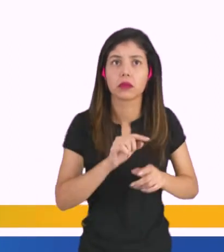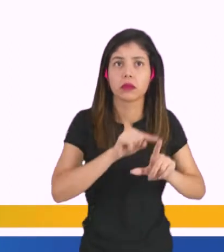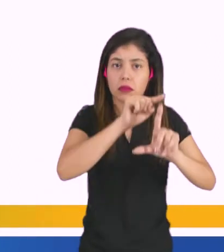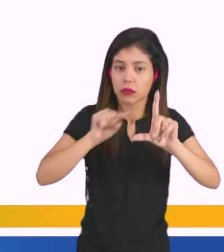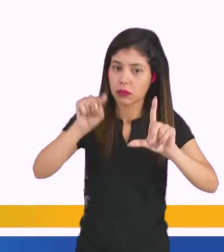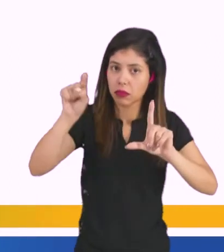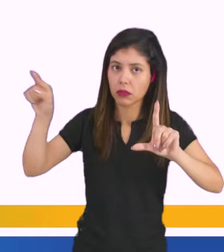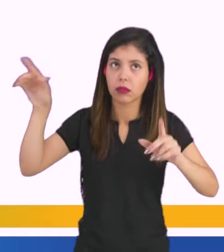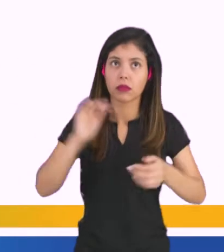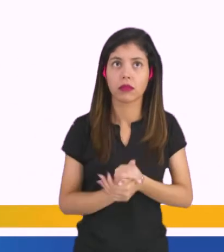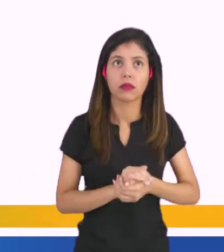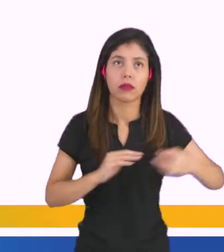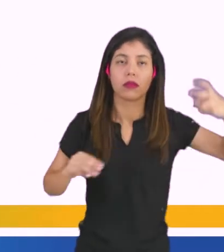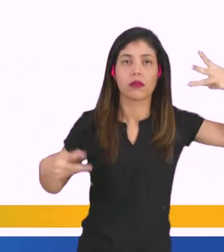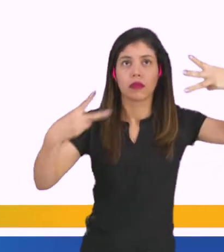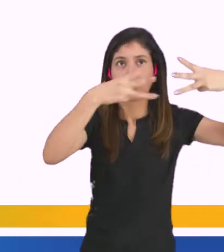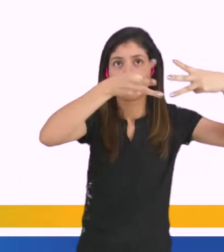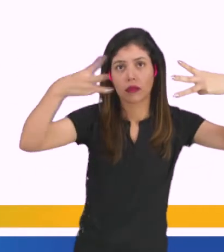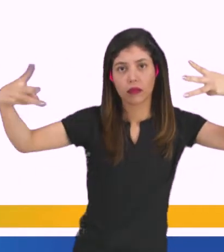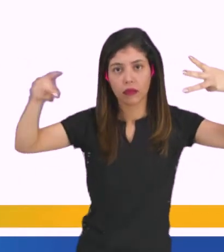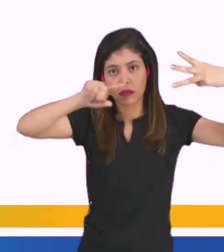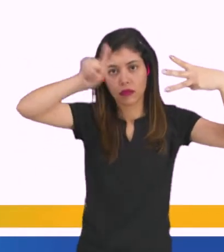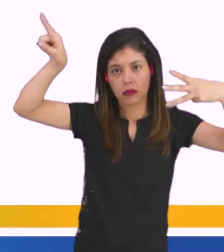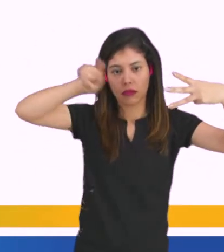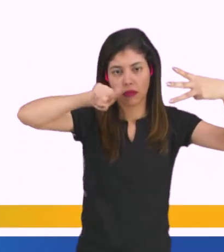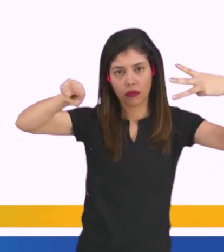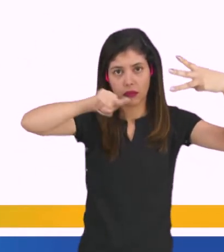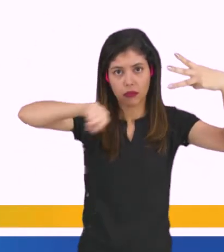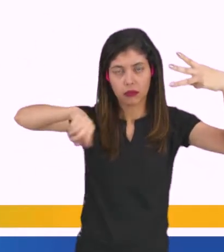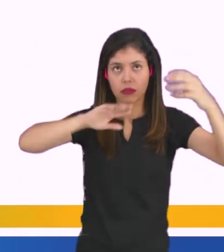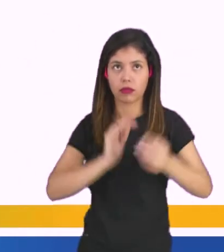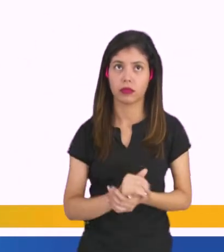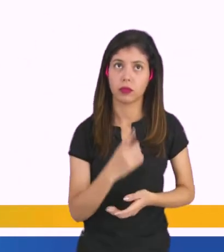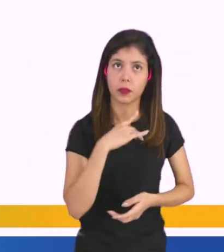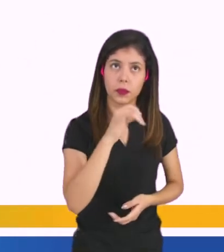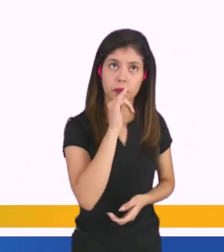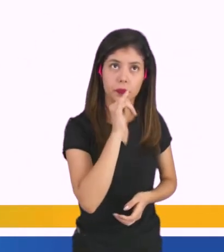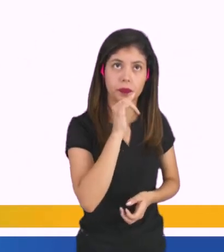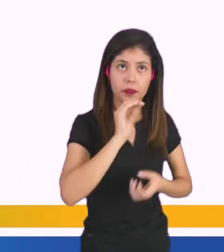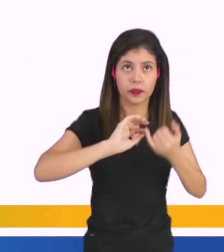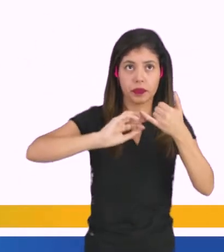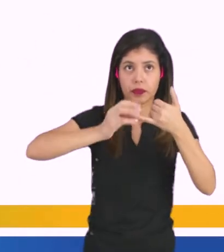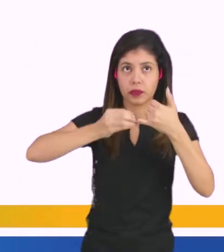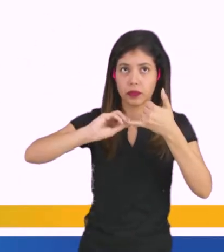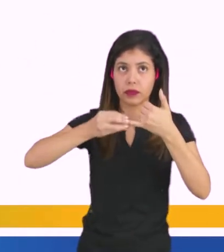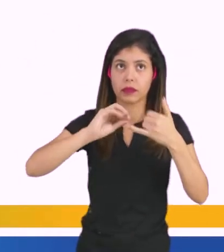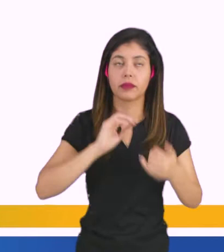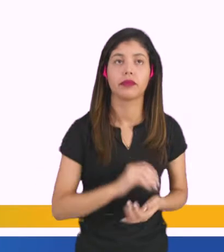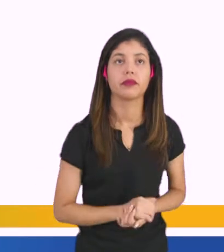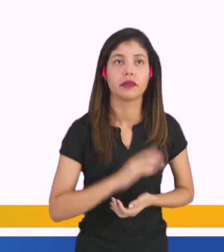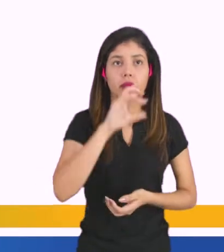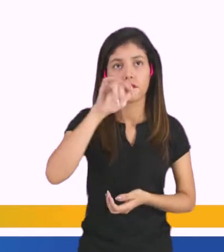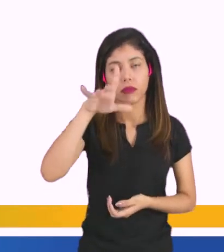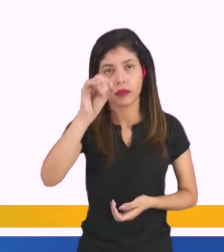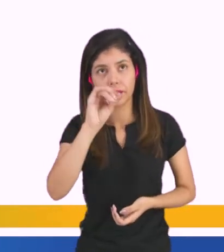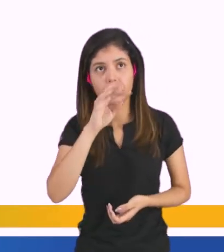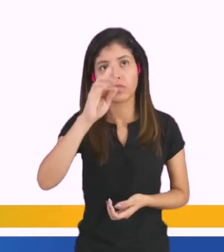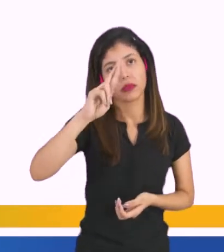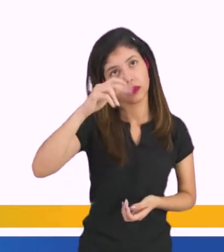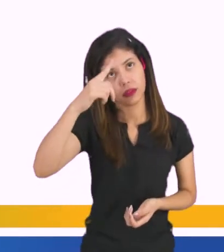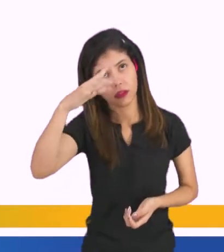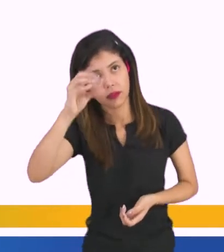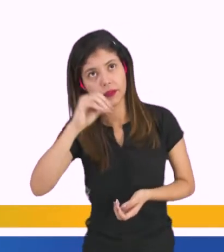gráfico de árvore aí, que nós temos, por exemplo, o feijão, nós temos de caldo e o